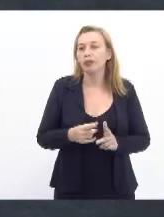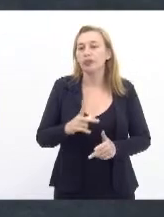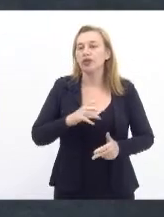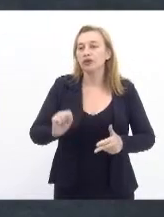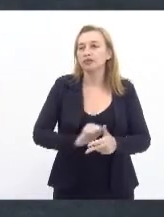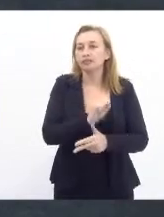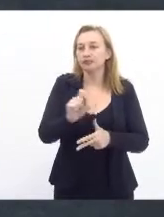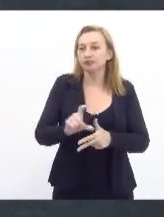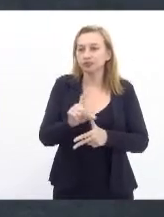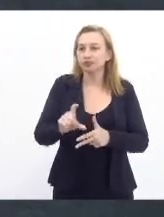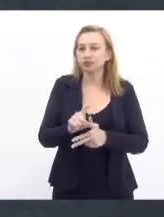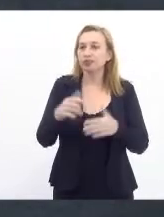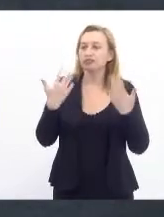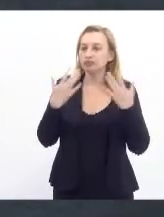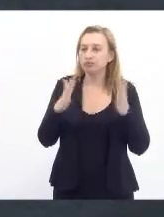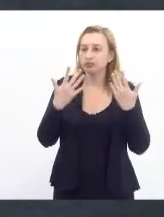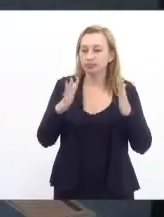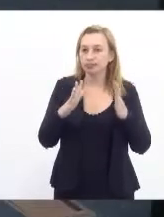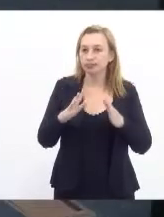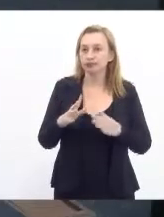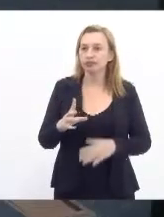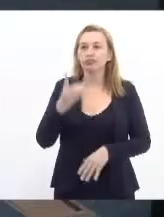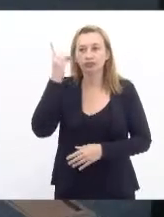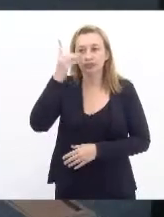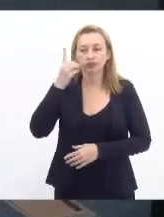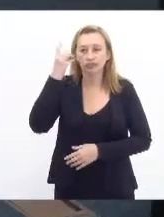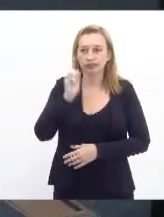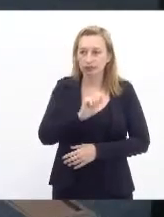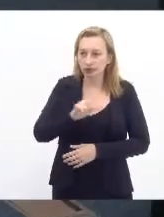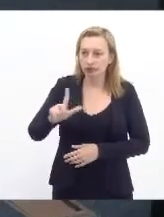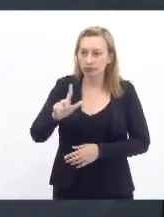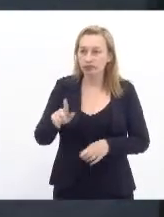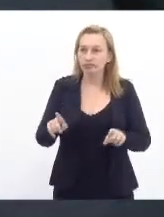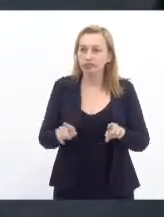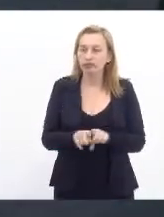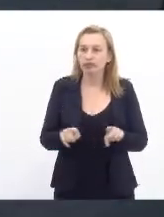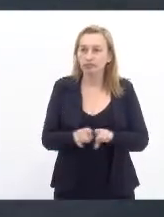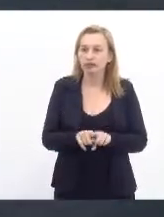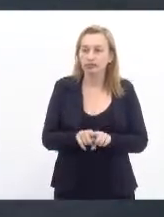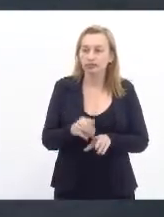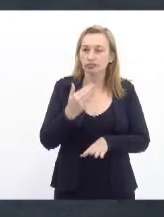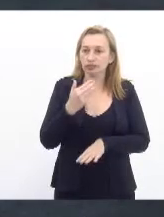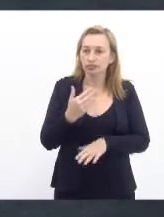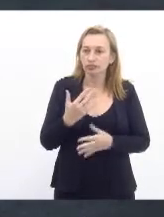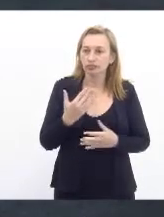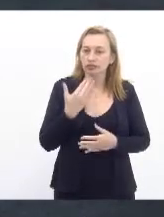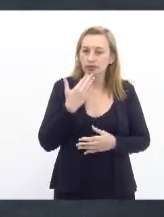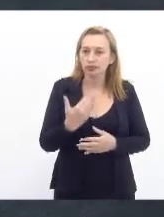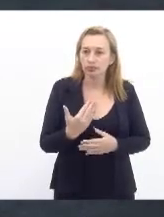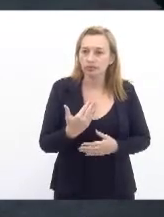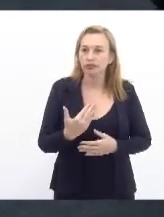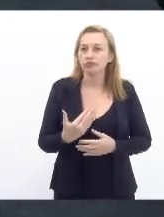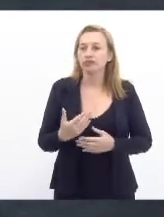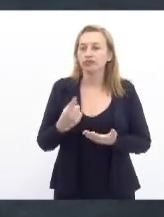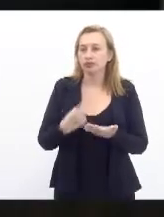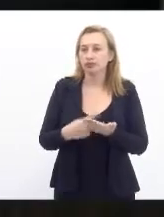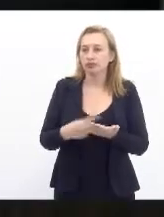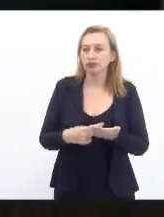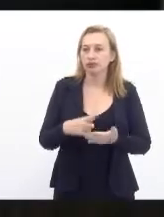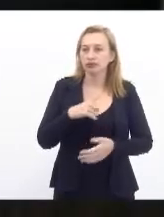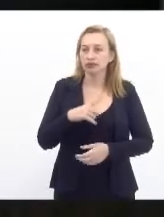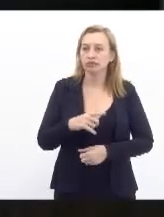Poder Executivo. Mas parabenizar o autor, o deputado Paul Bell, e também a interveniência de Vossa Excelência para que conduzisse esse brilhante acordo, presidente.